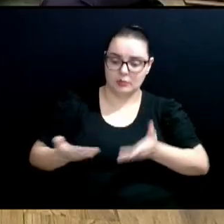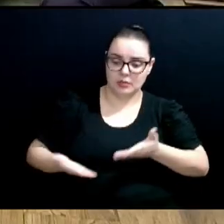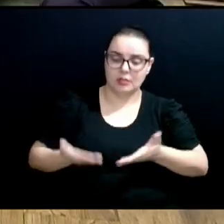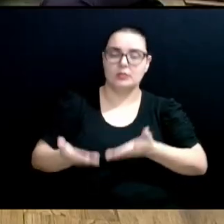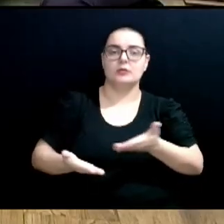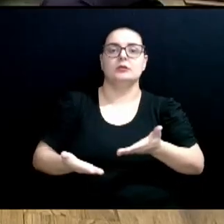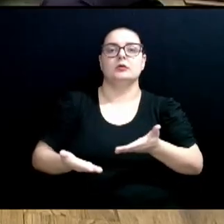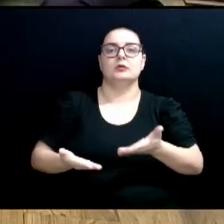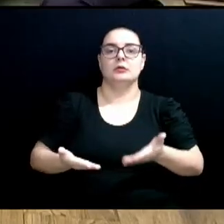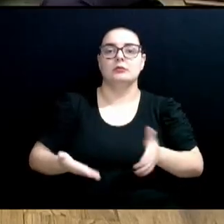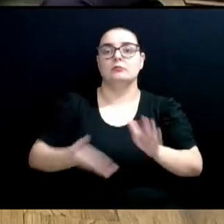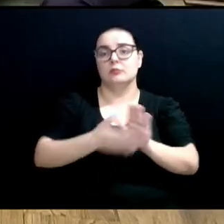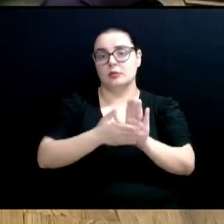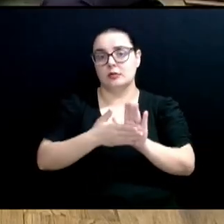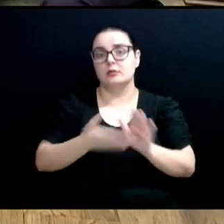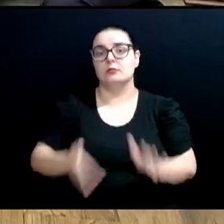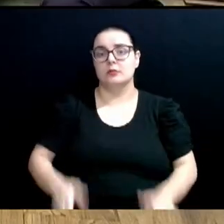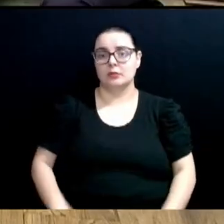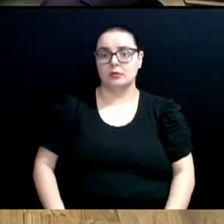dar